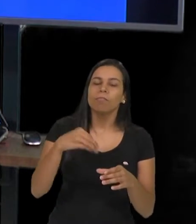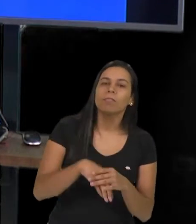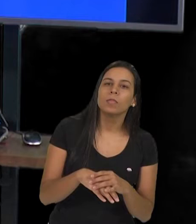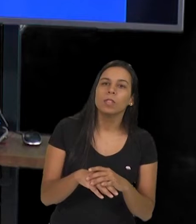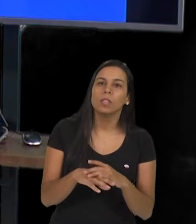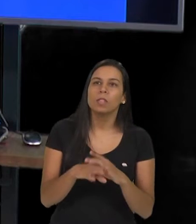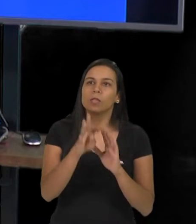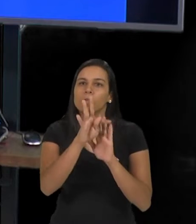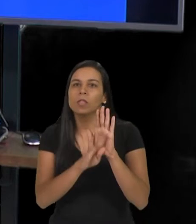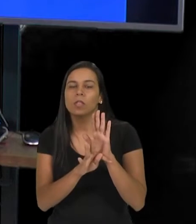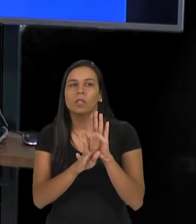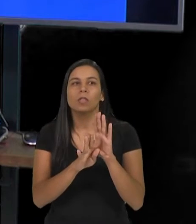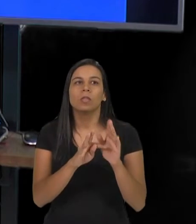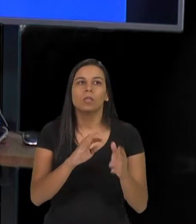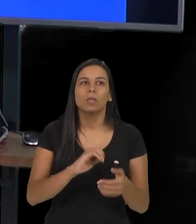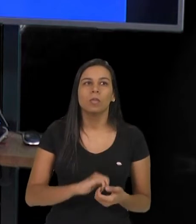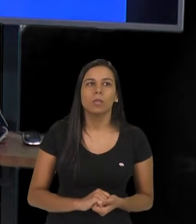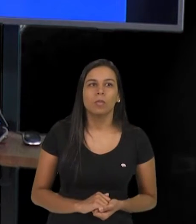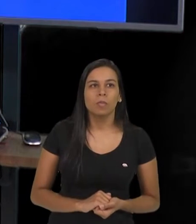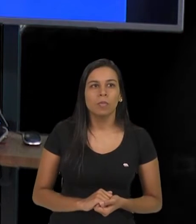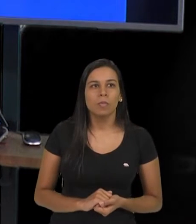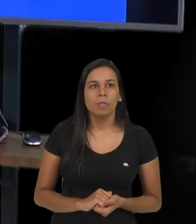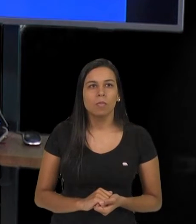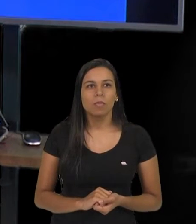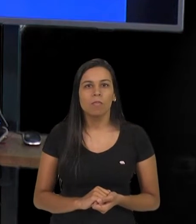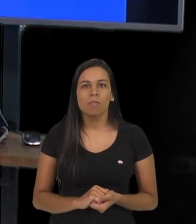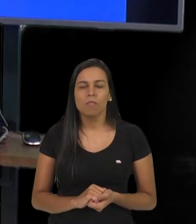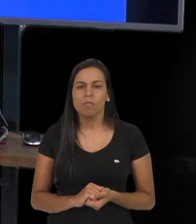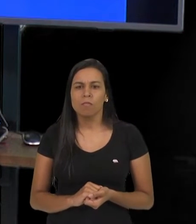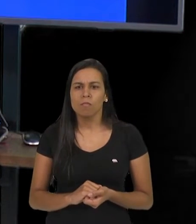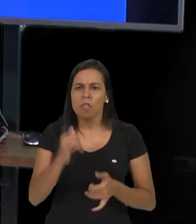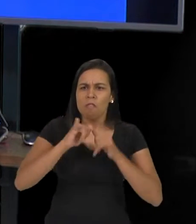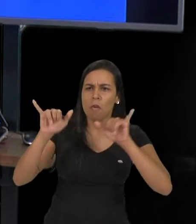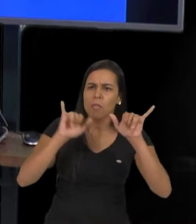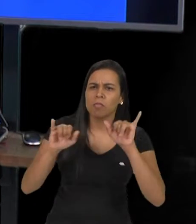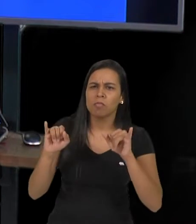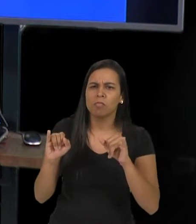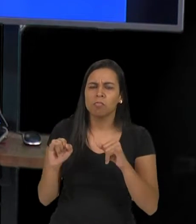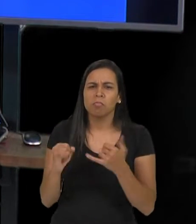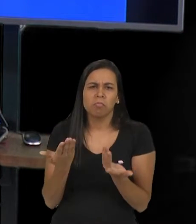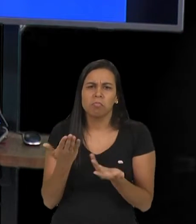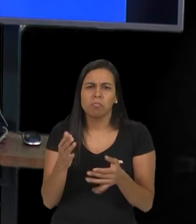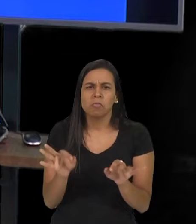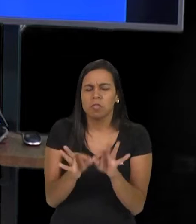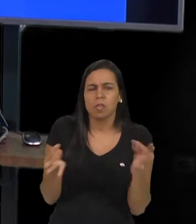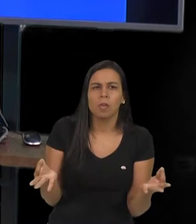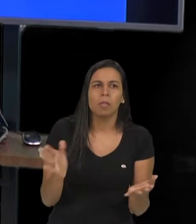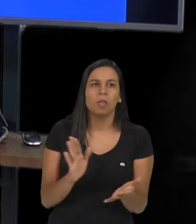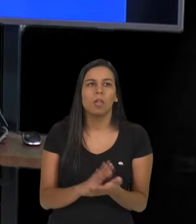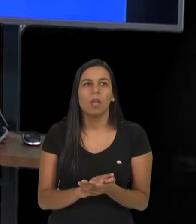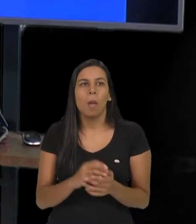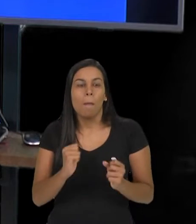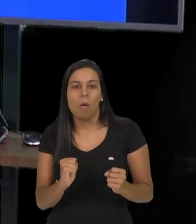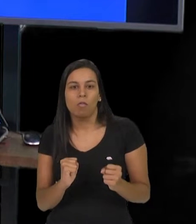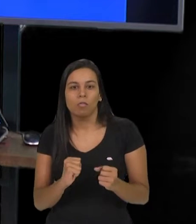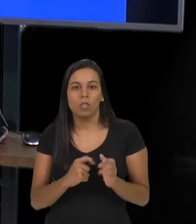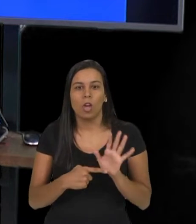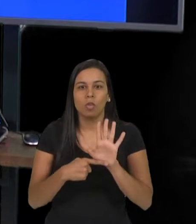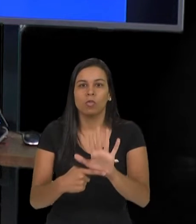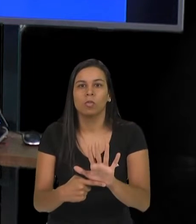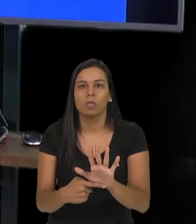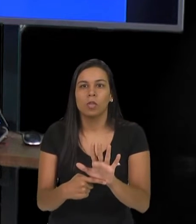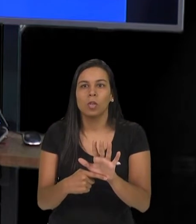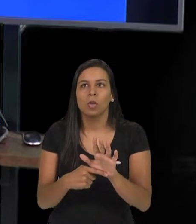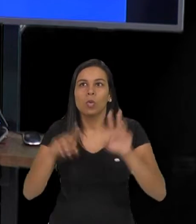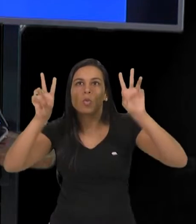em dinamarquês por informações básicas. Por exemplo, eu posso tirar aí informações que podem me ajudar. Por exemplo, o próprio título já